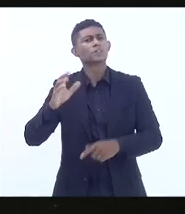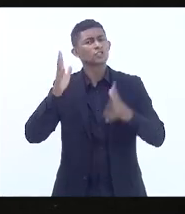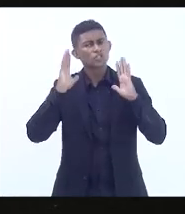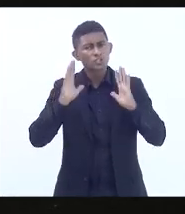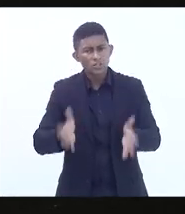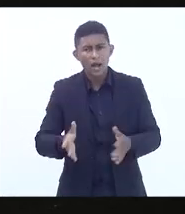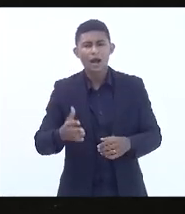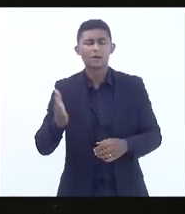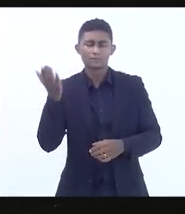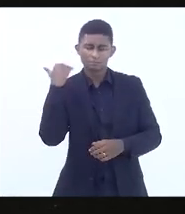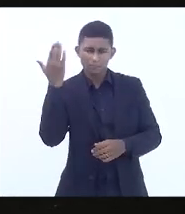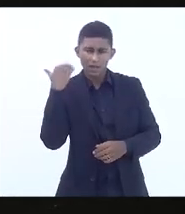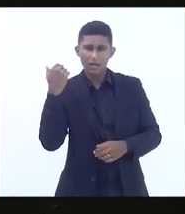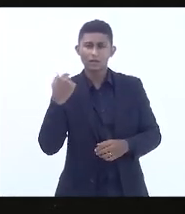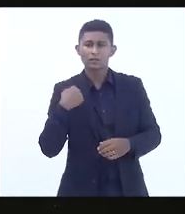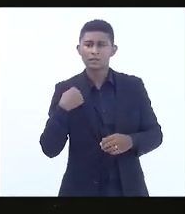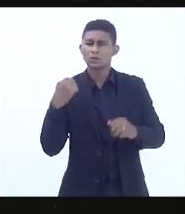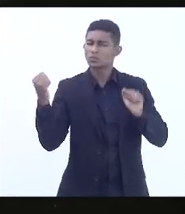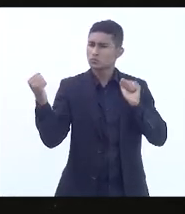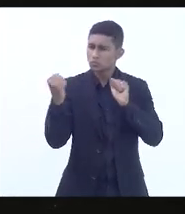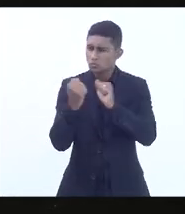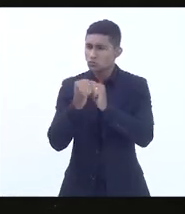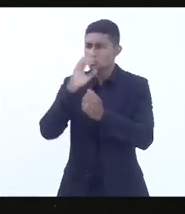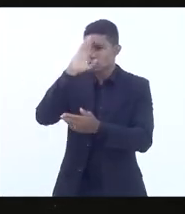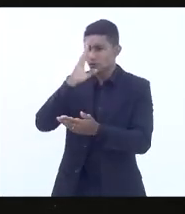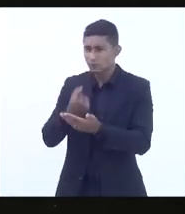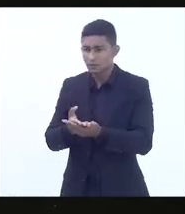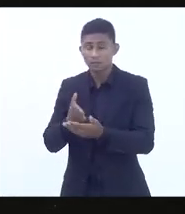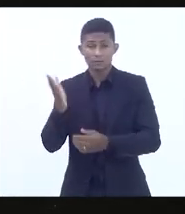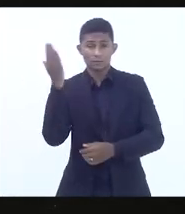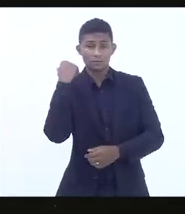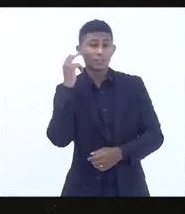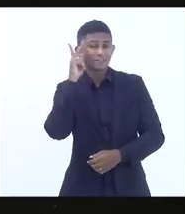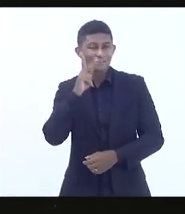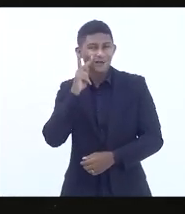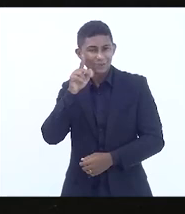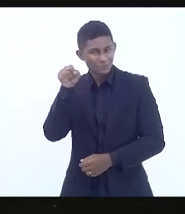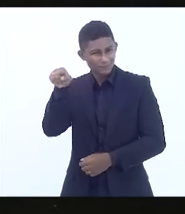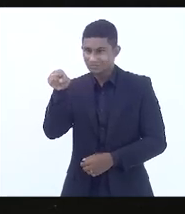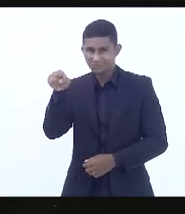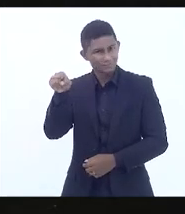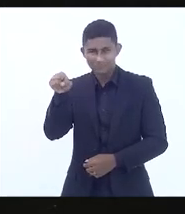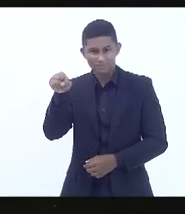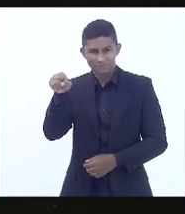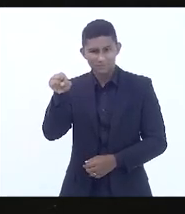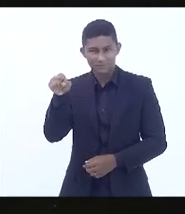à época que ele nem vereador era, foi